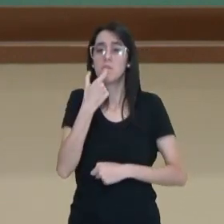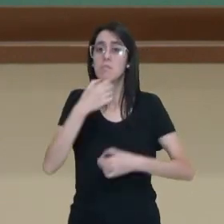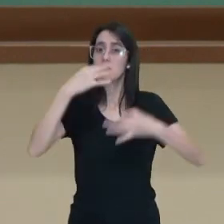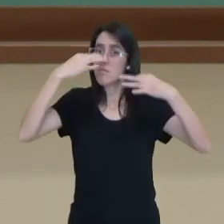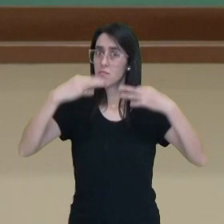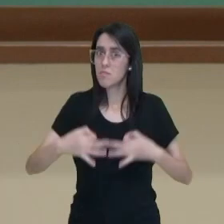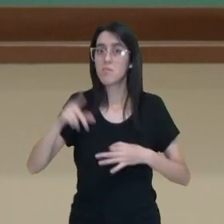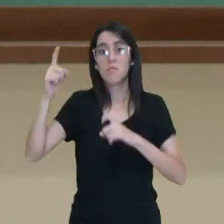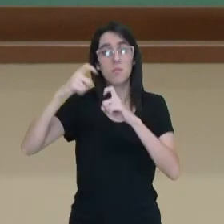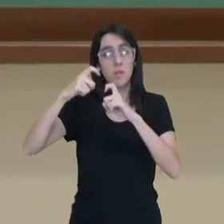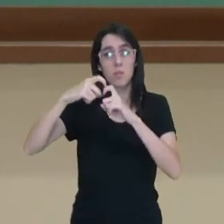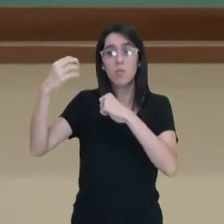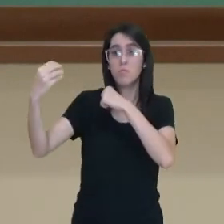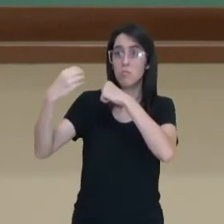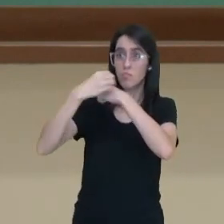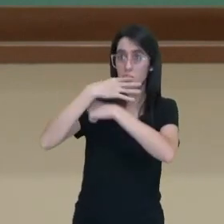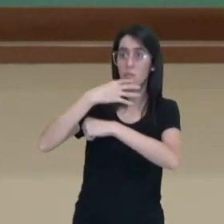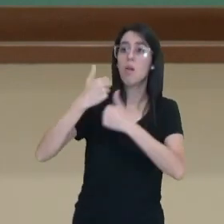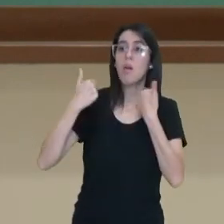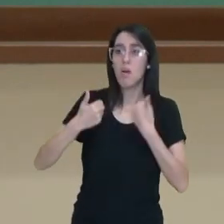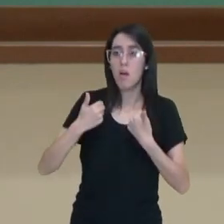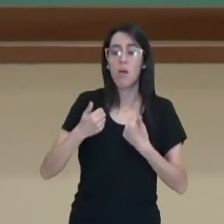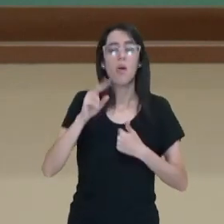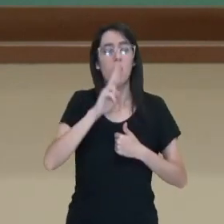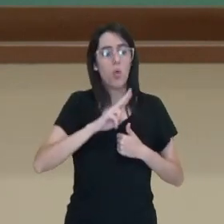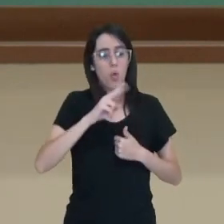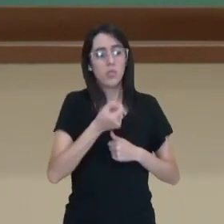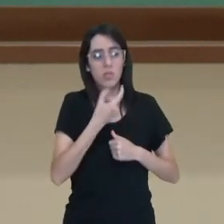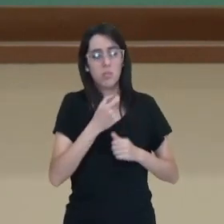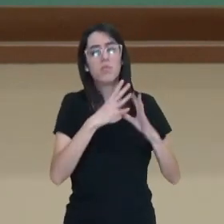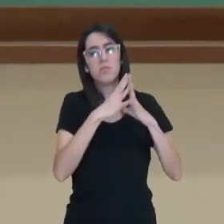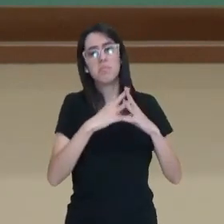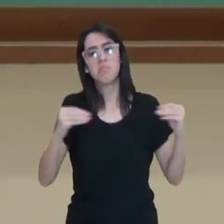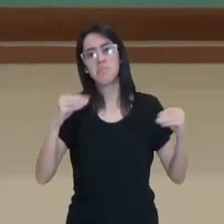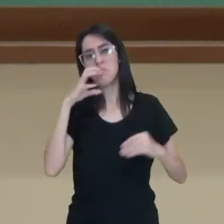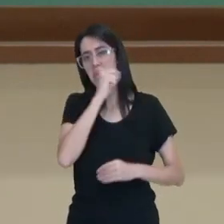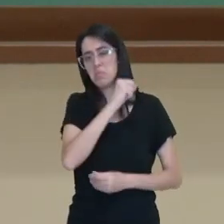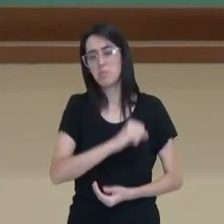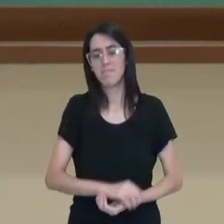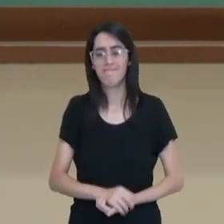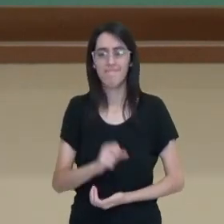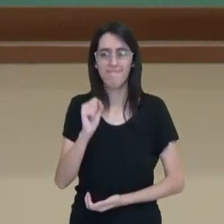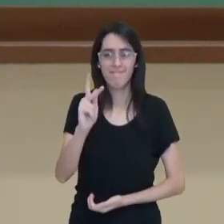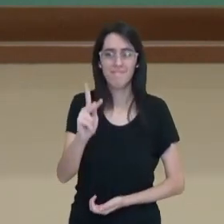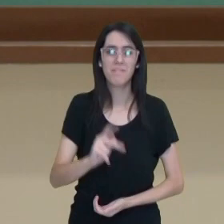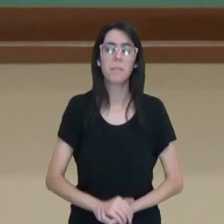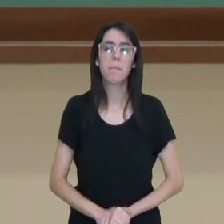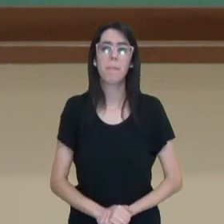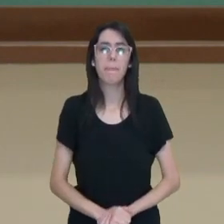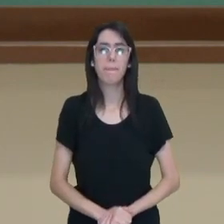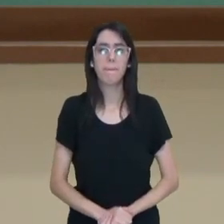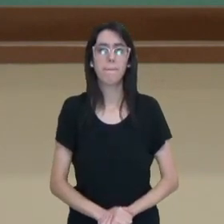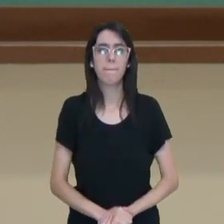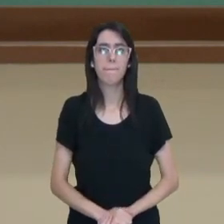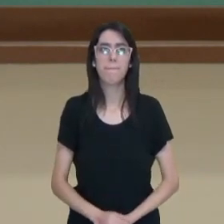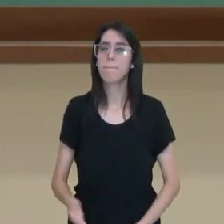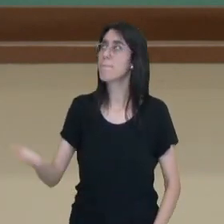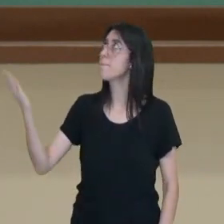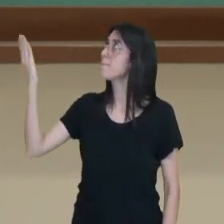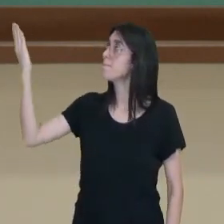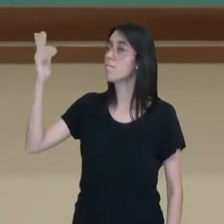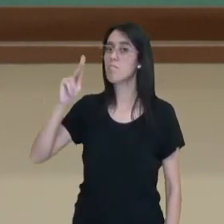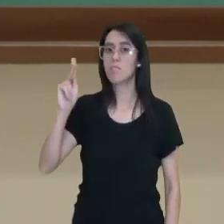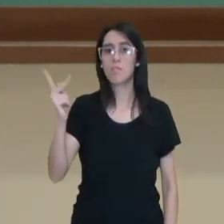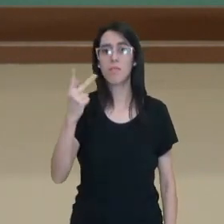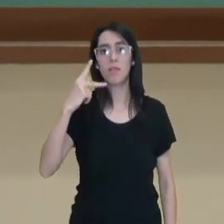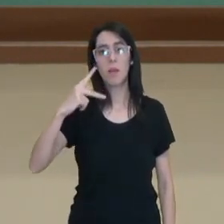correto indicado pelo médico e se resolve rapidamente dentro de alguns dias, ok? O HPV, o